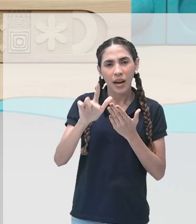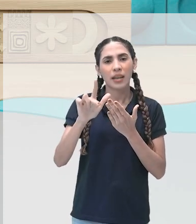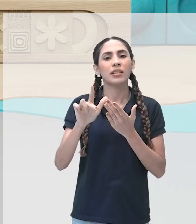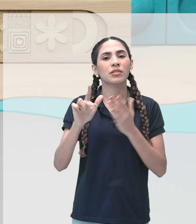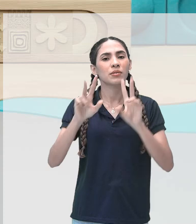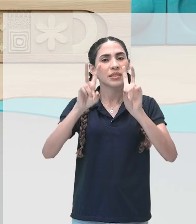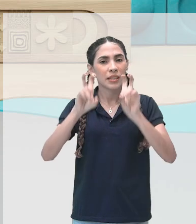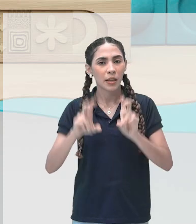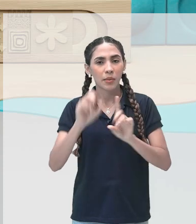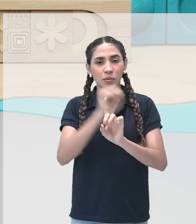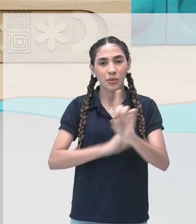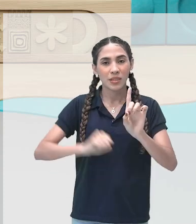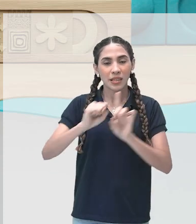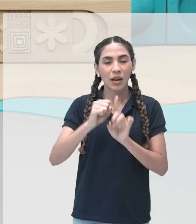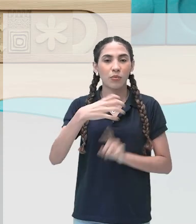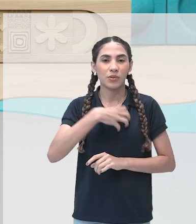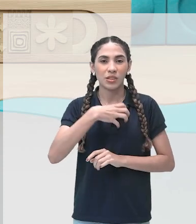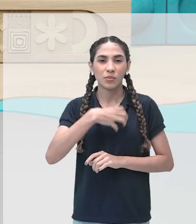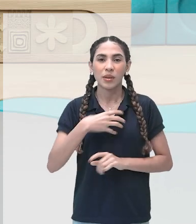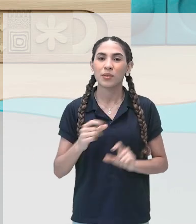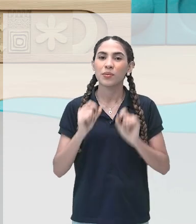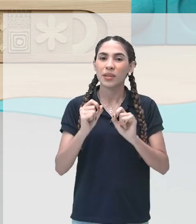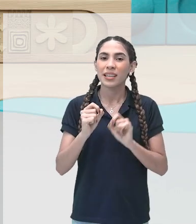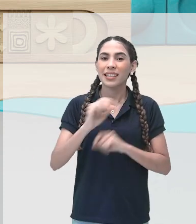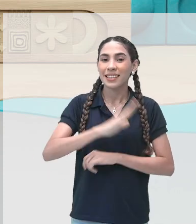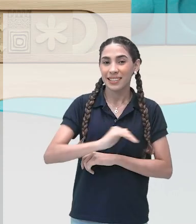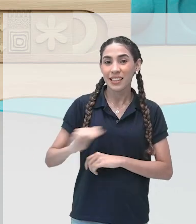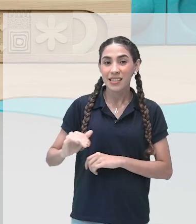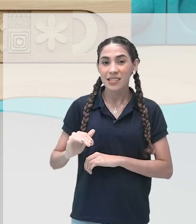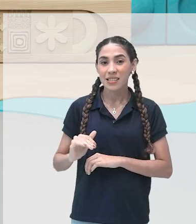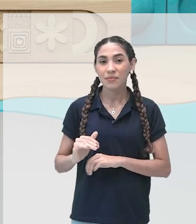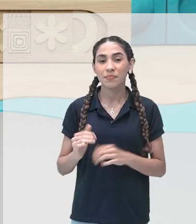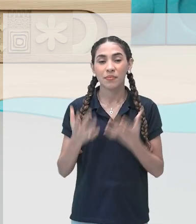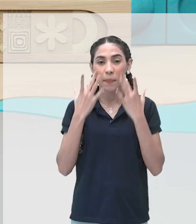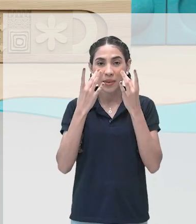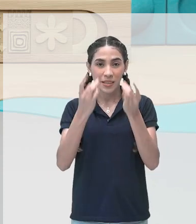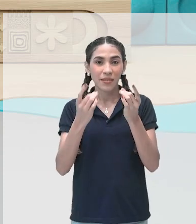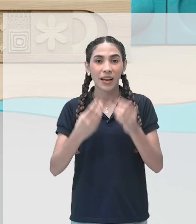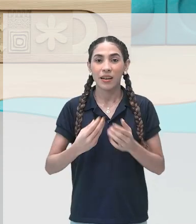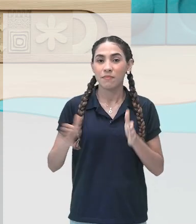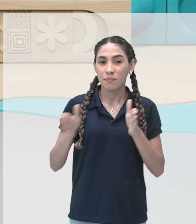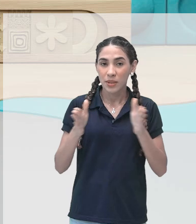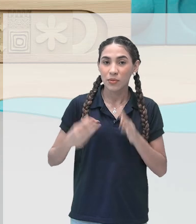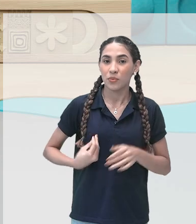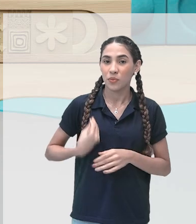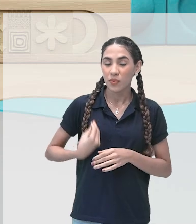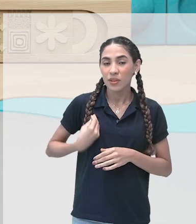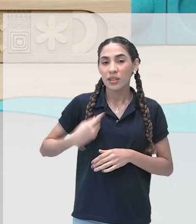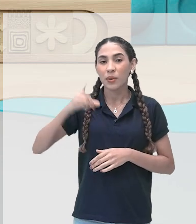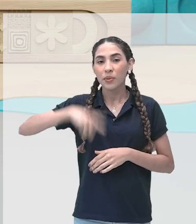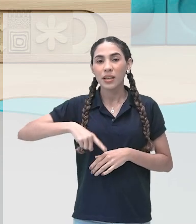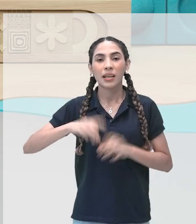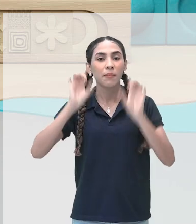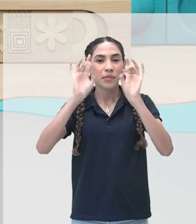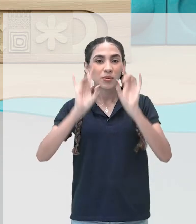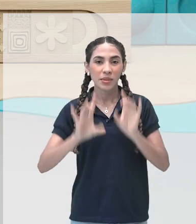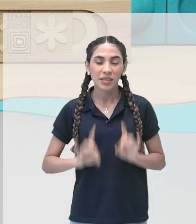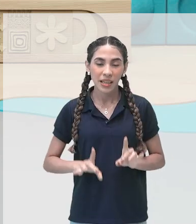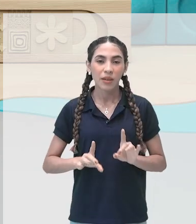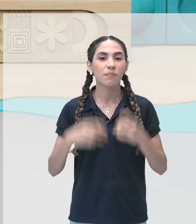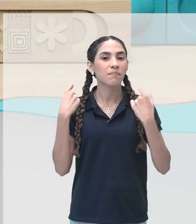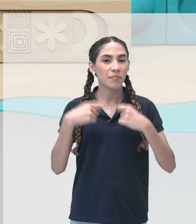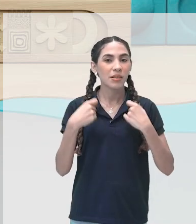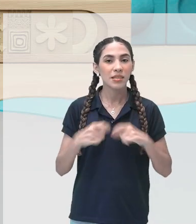a emergir esse sentimento de infância, de observar essa fase da vida como algo especial